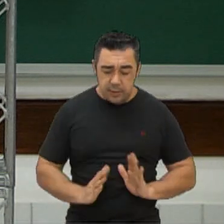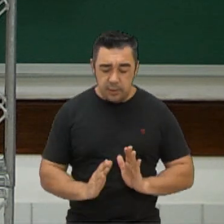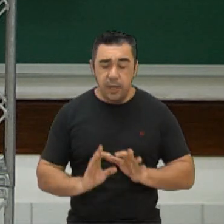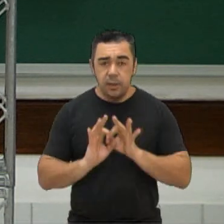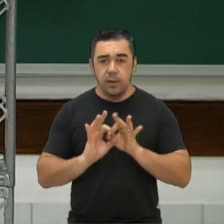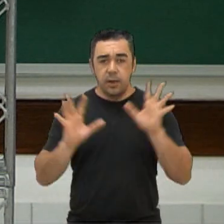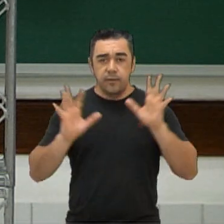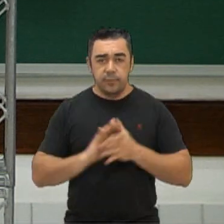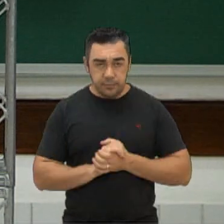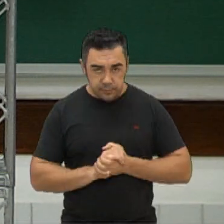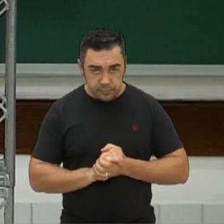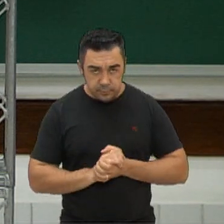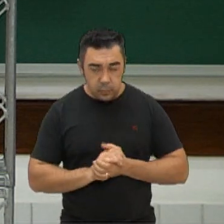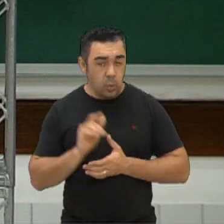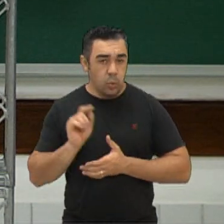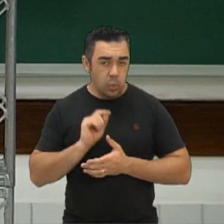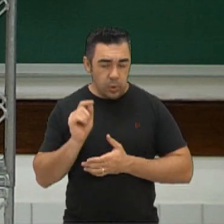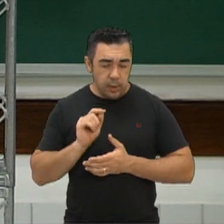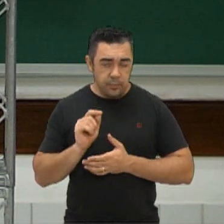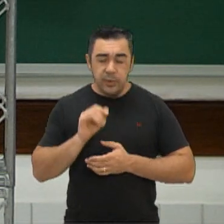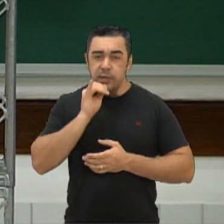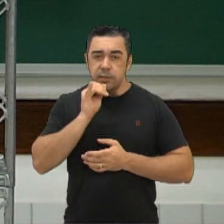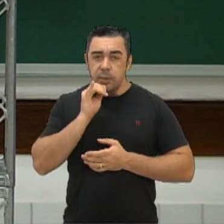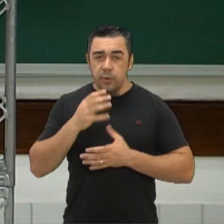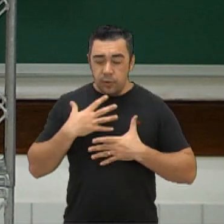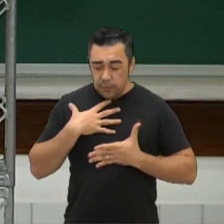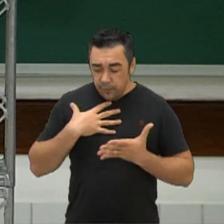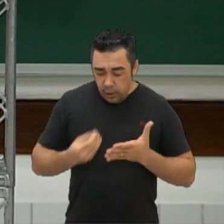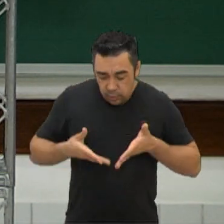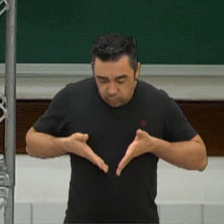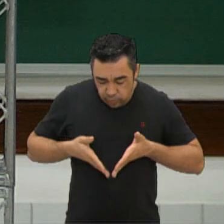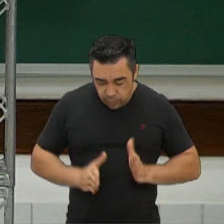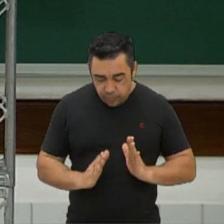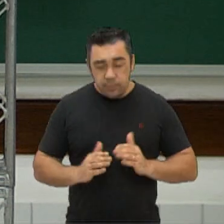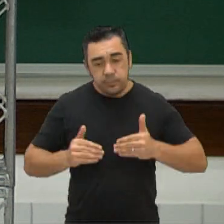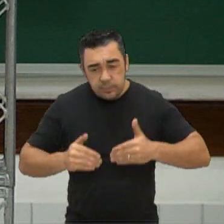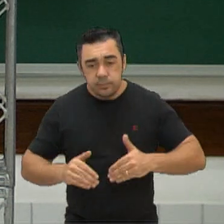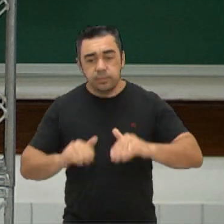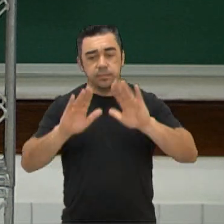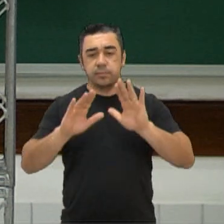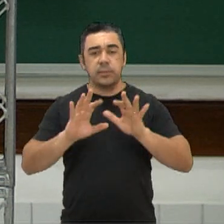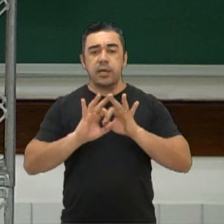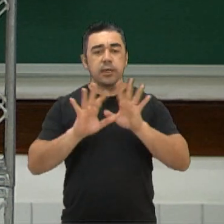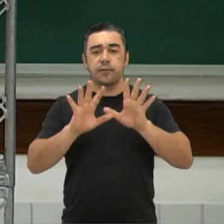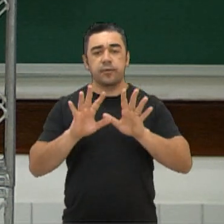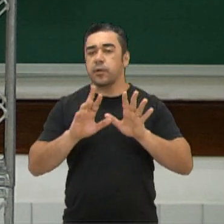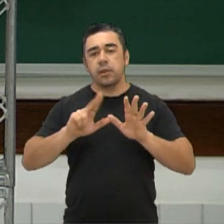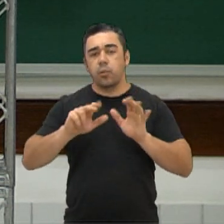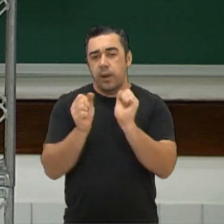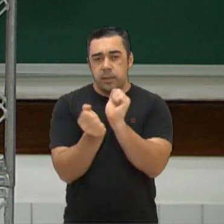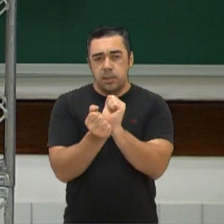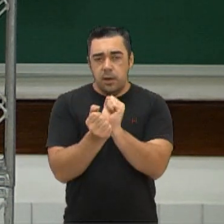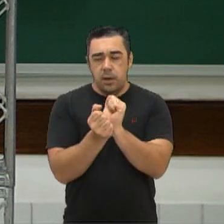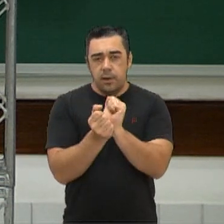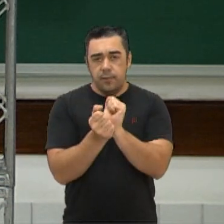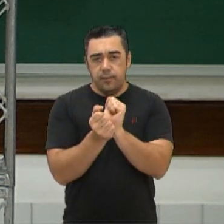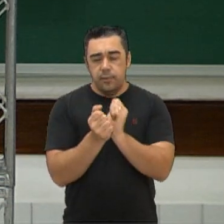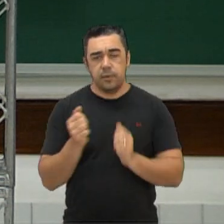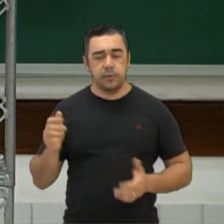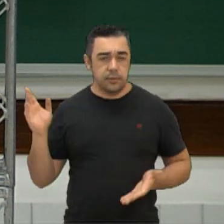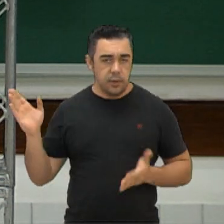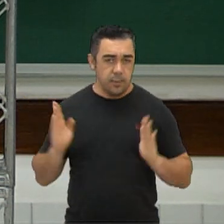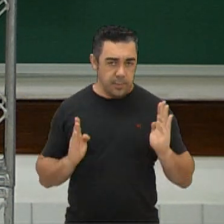Lei do Ventre Livre, ela dava liberdade aos filhos ou filhas dos escravos nascidos a partir desta